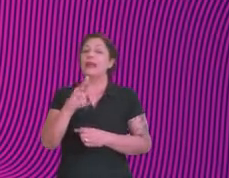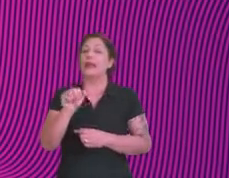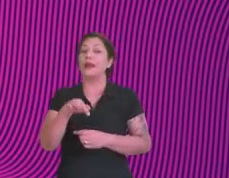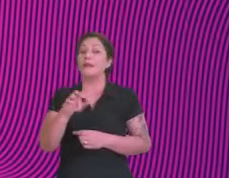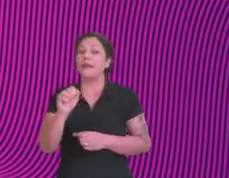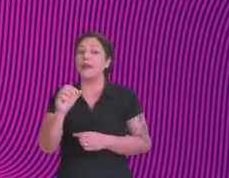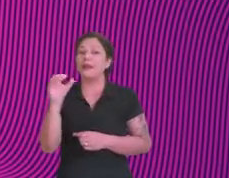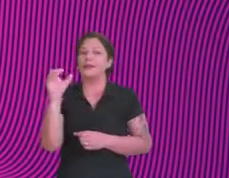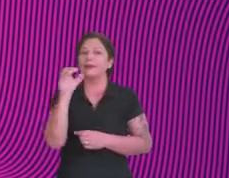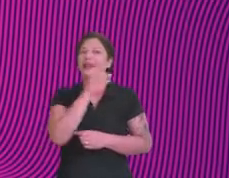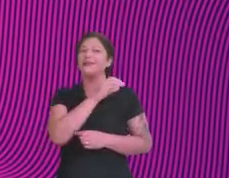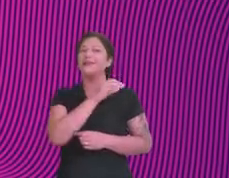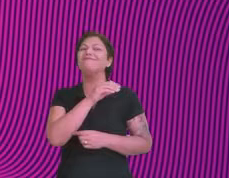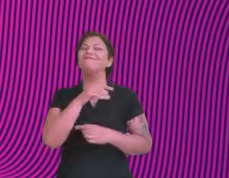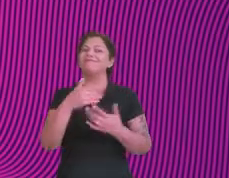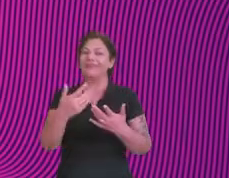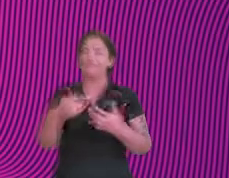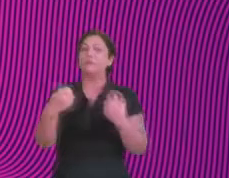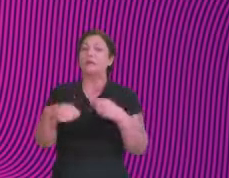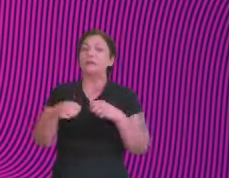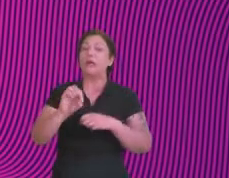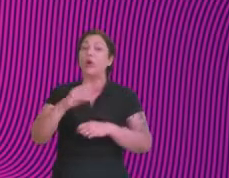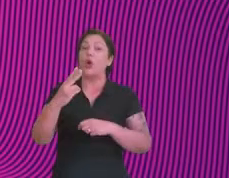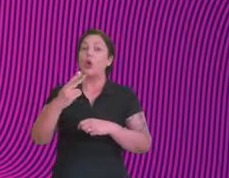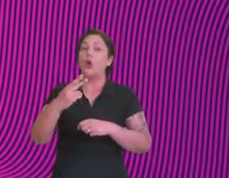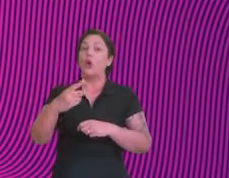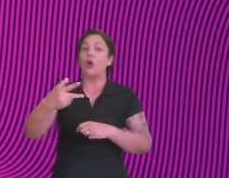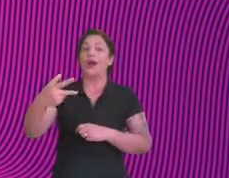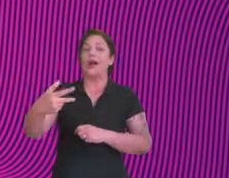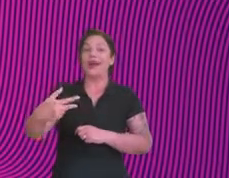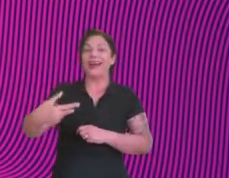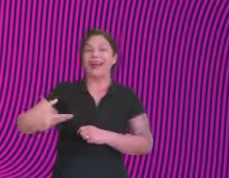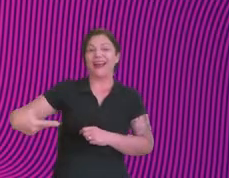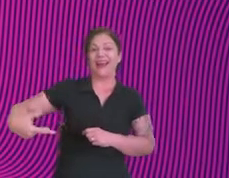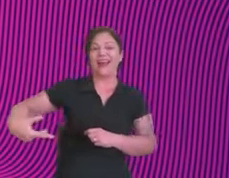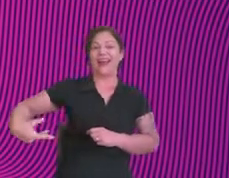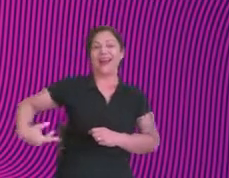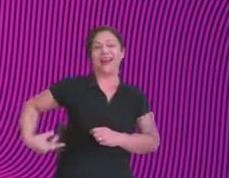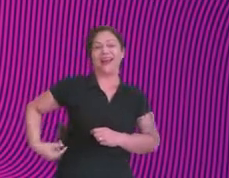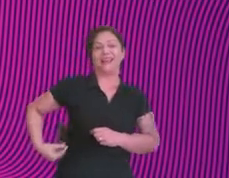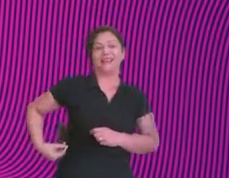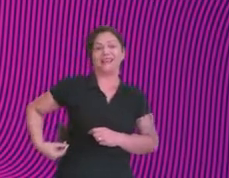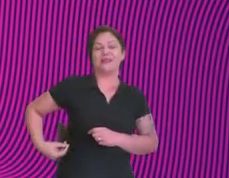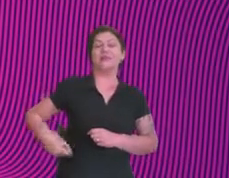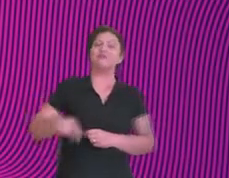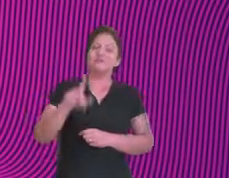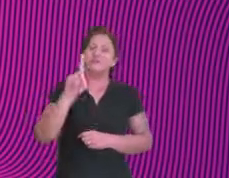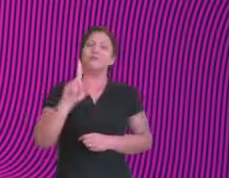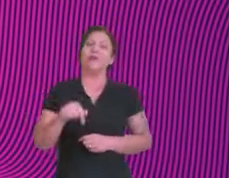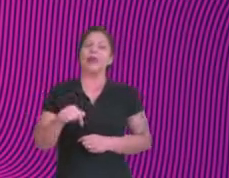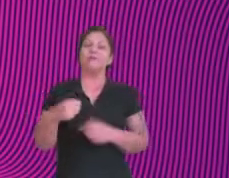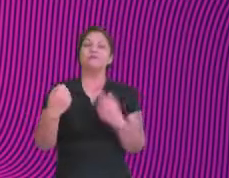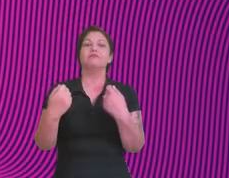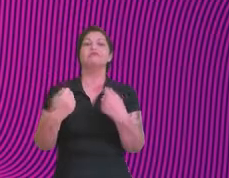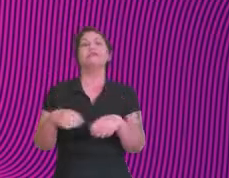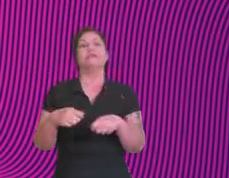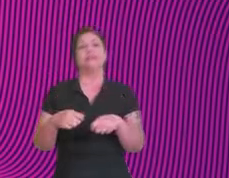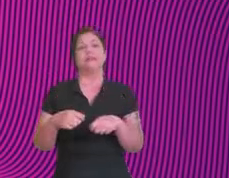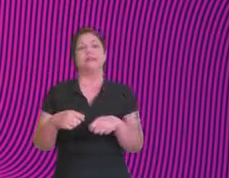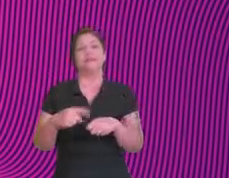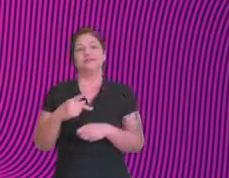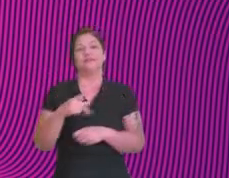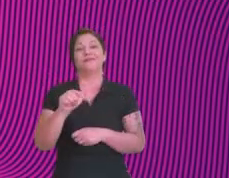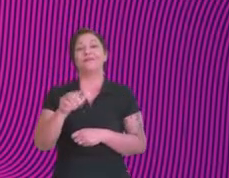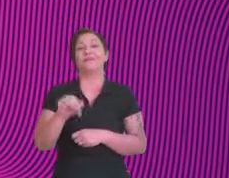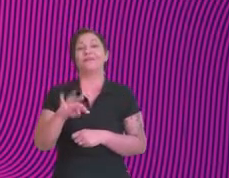pacientes, normalmente a gente tenta interromper com 3 ciclos, mas o NCCN permite você seguir até 6 ciclos. Então, vai para a